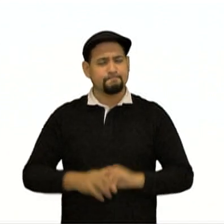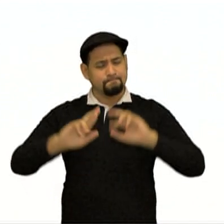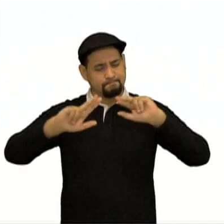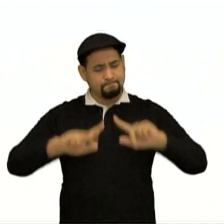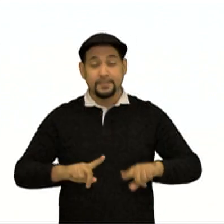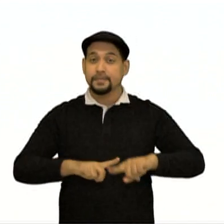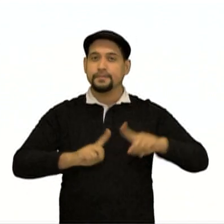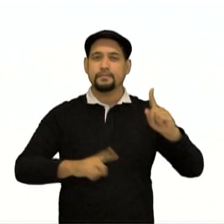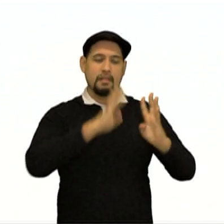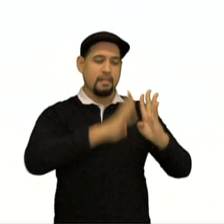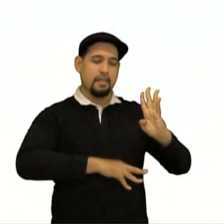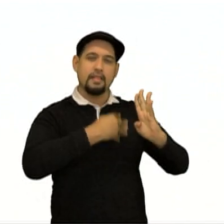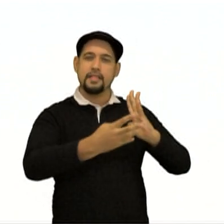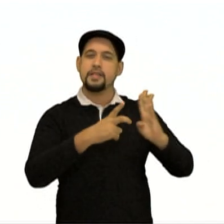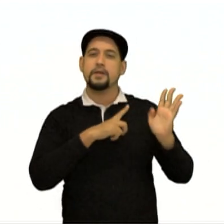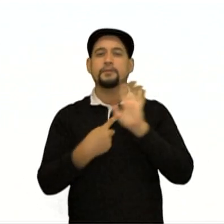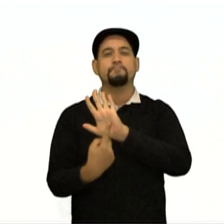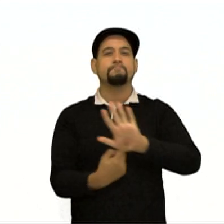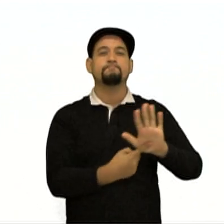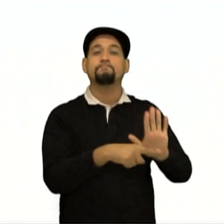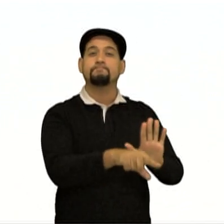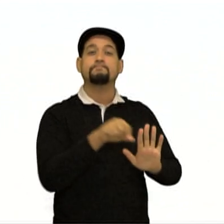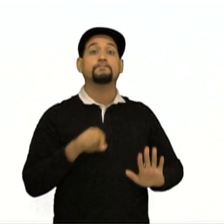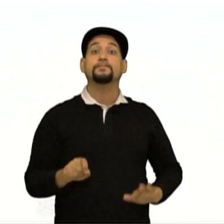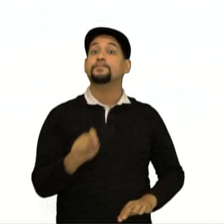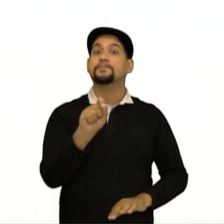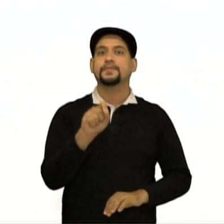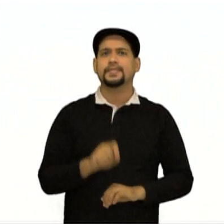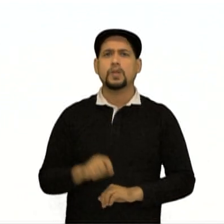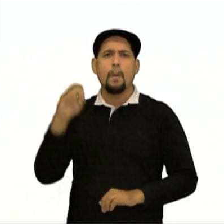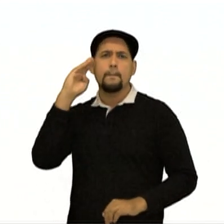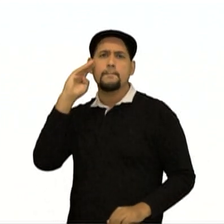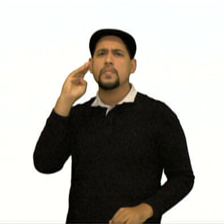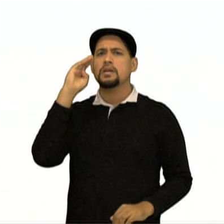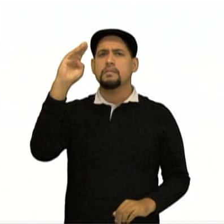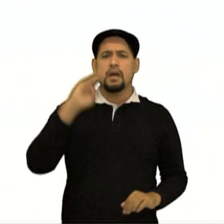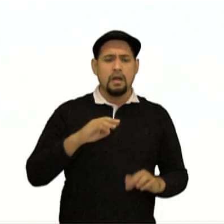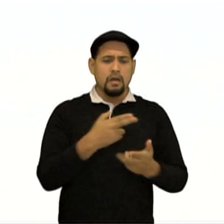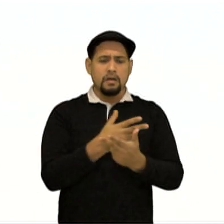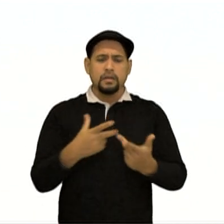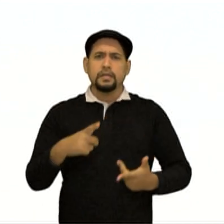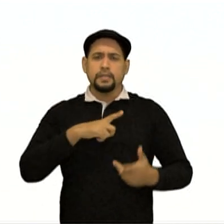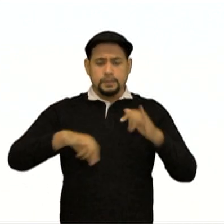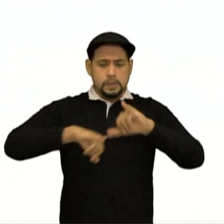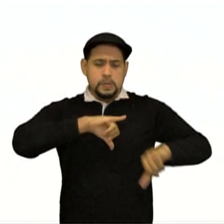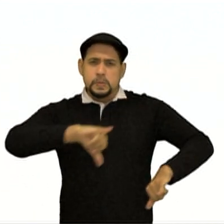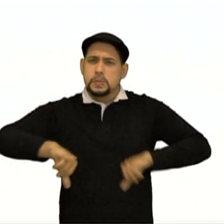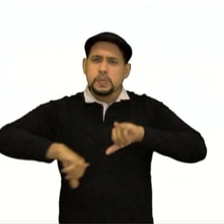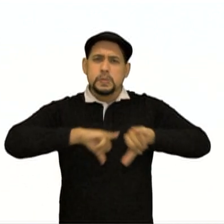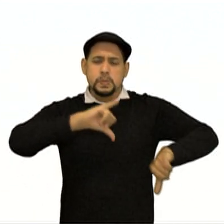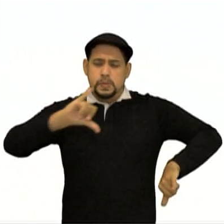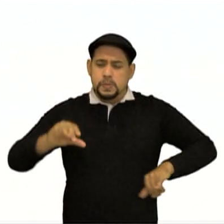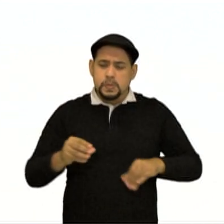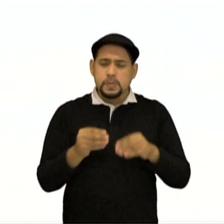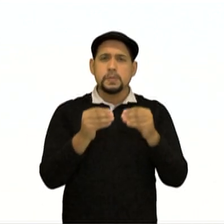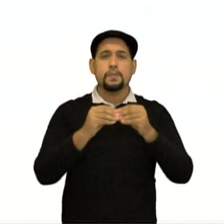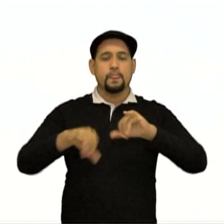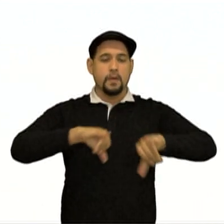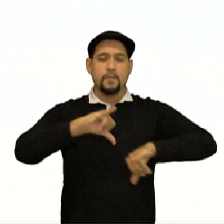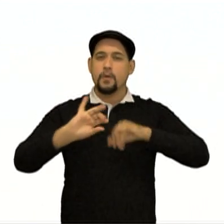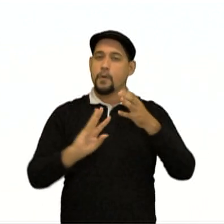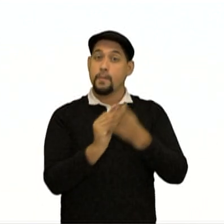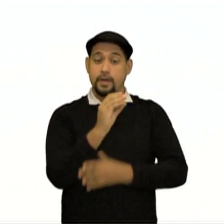nesta tabela eu separei para você os principais elementos químicos que compõem a química